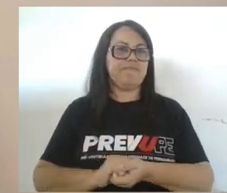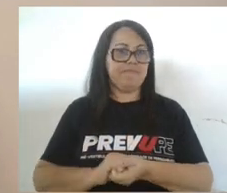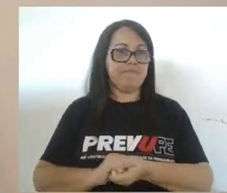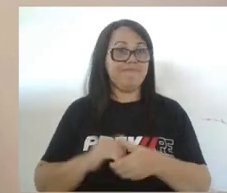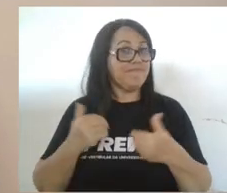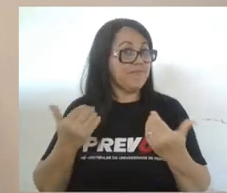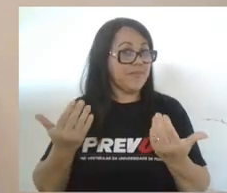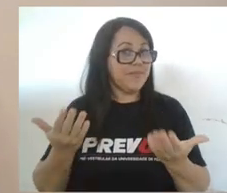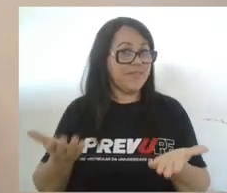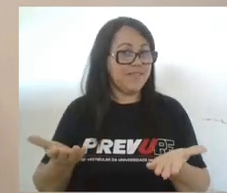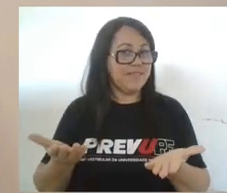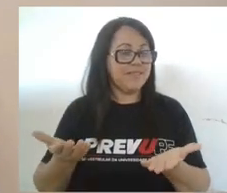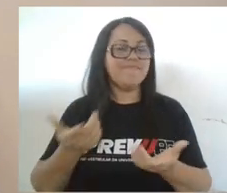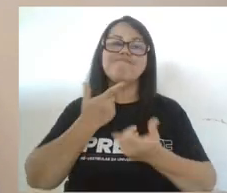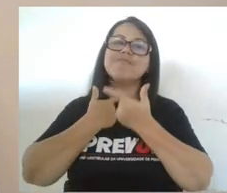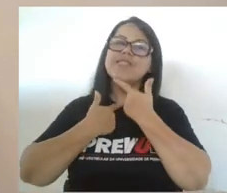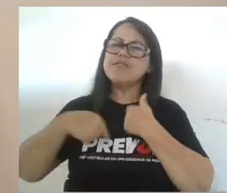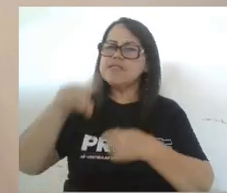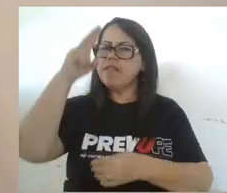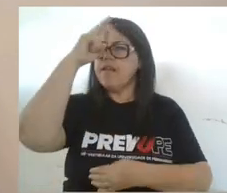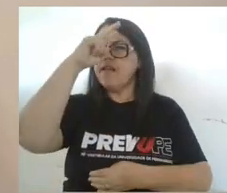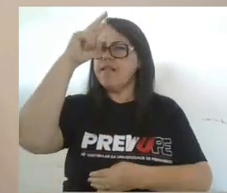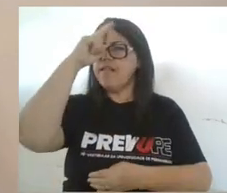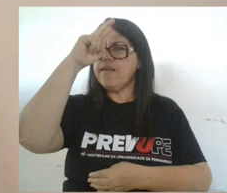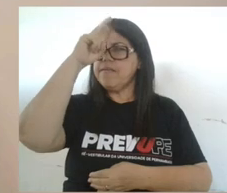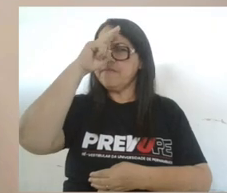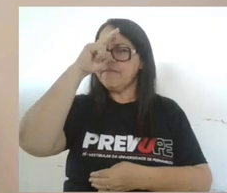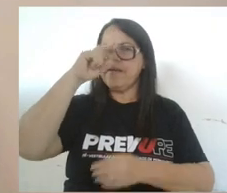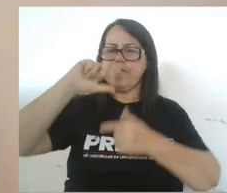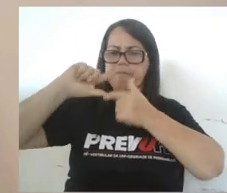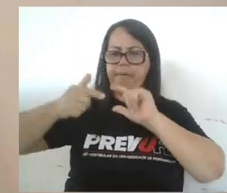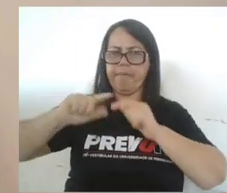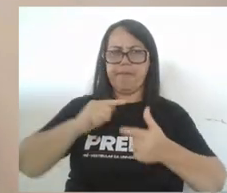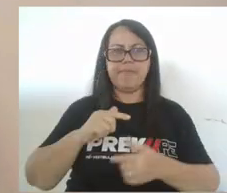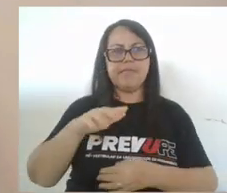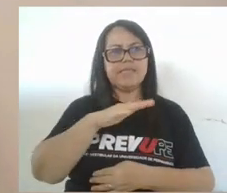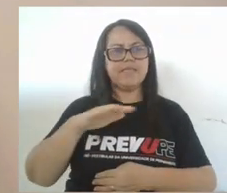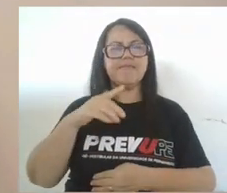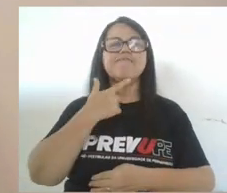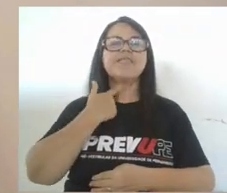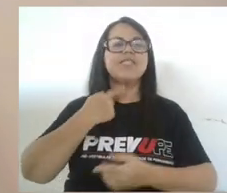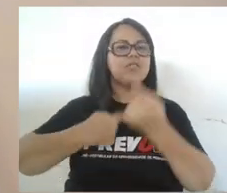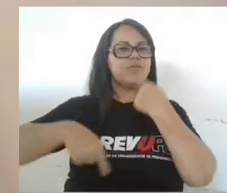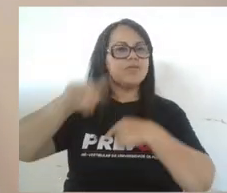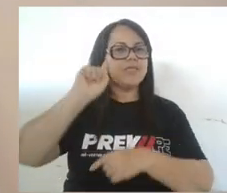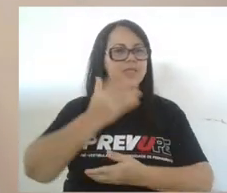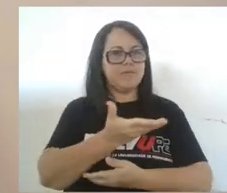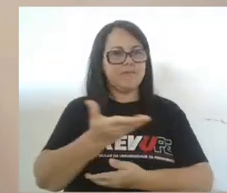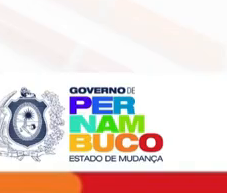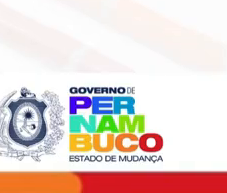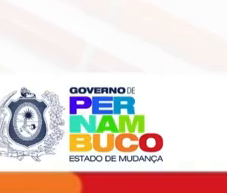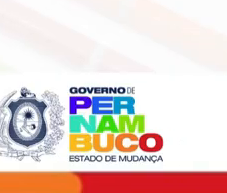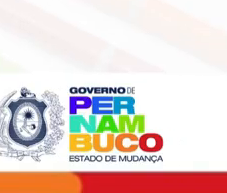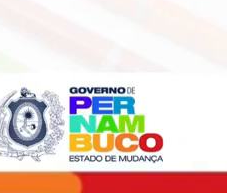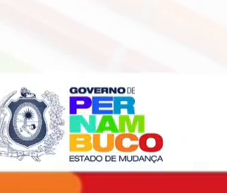2. Então é isso. Espero que tenham relembrado as áreas dessas figuras. Desejo sucesso para vocês!